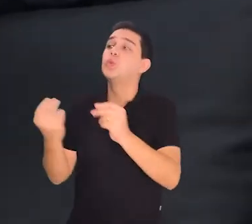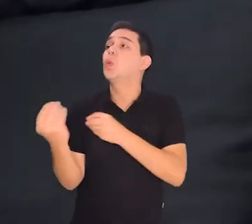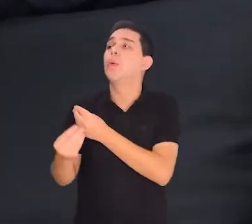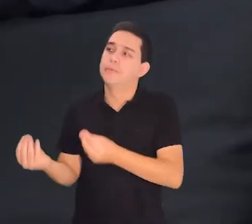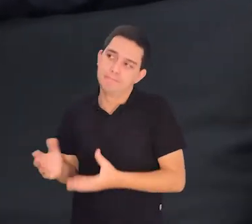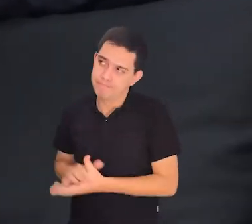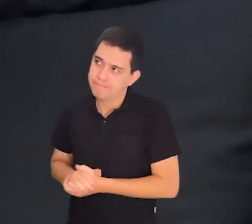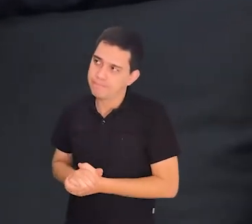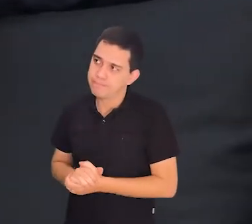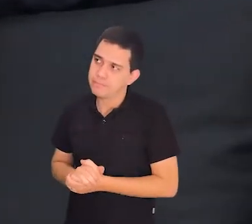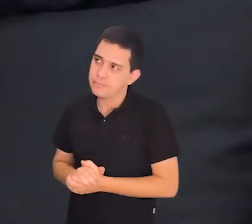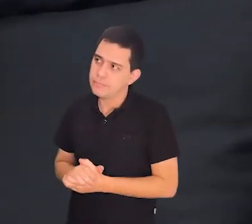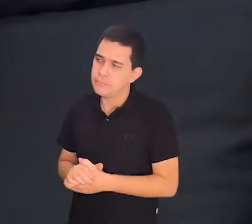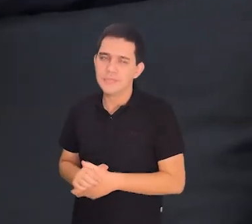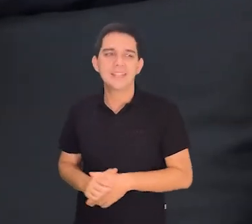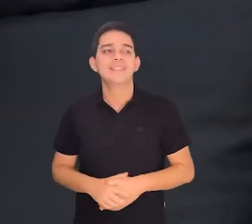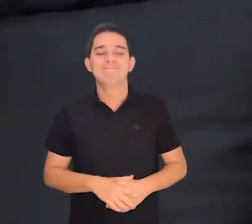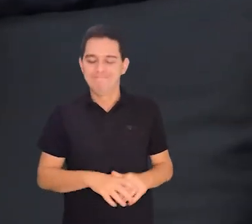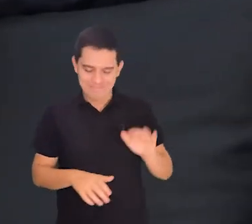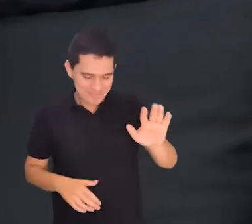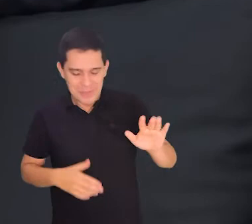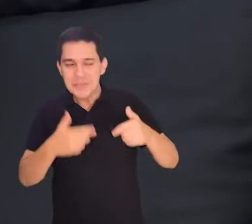Tudo volta no comportamento. Mas